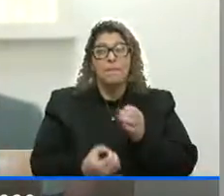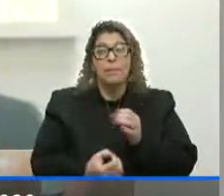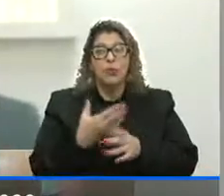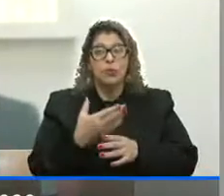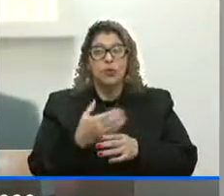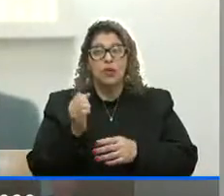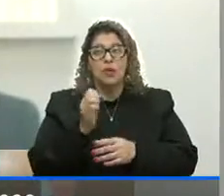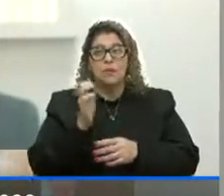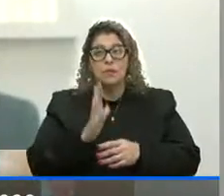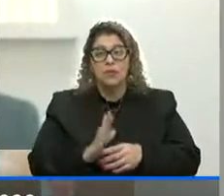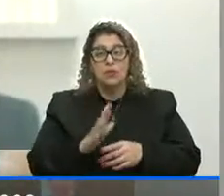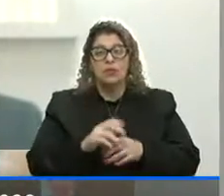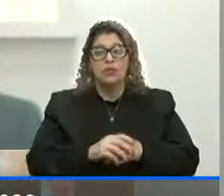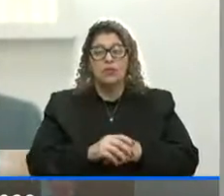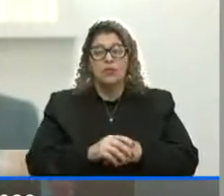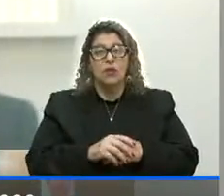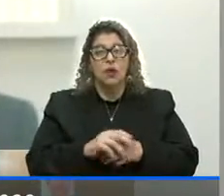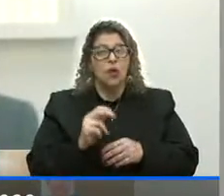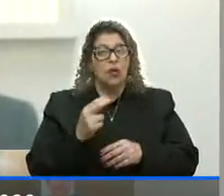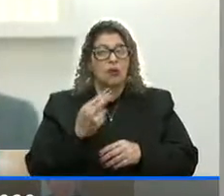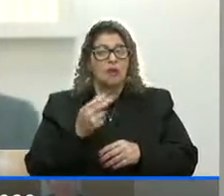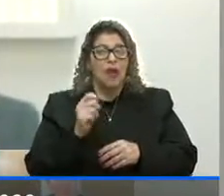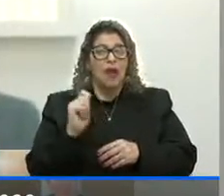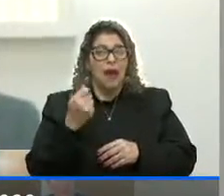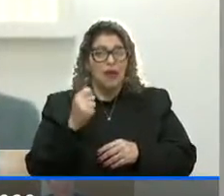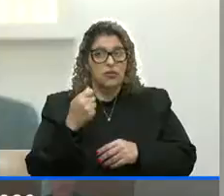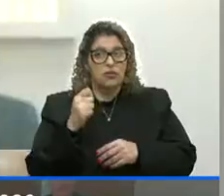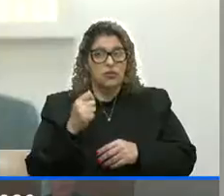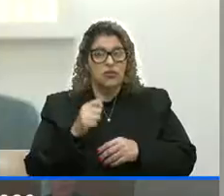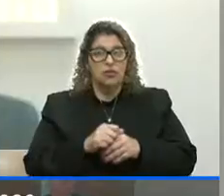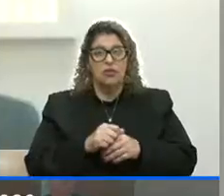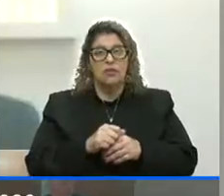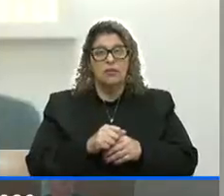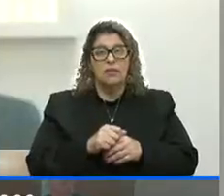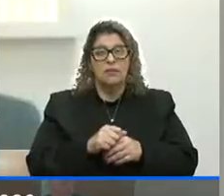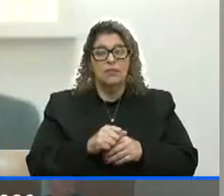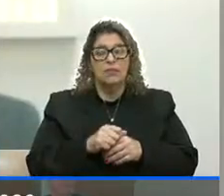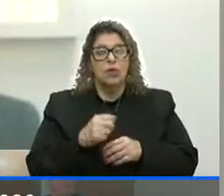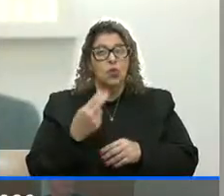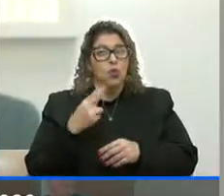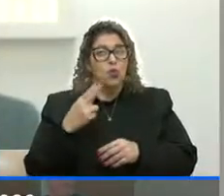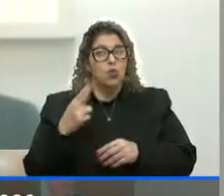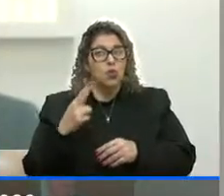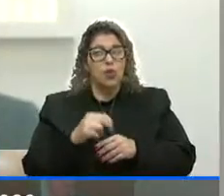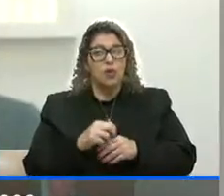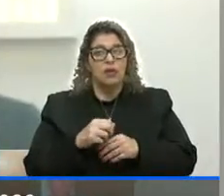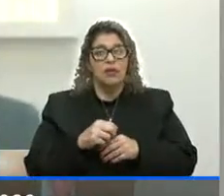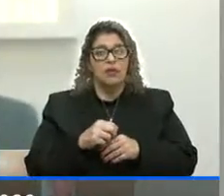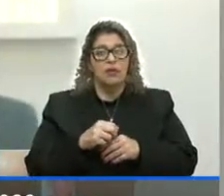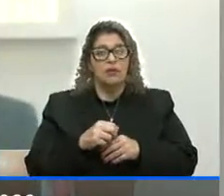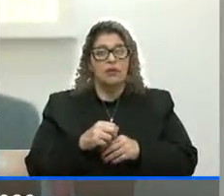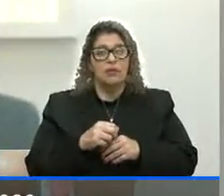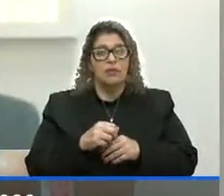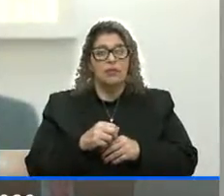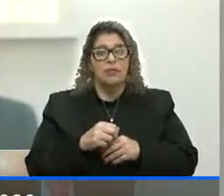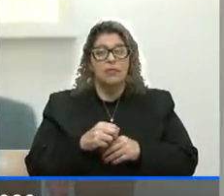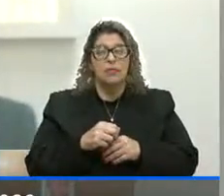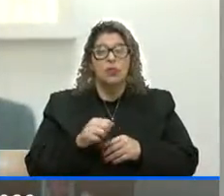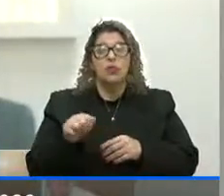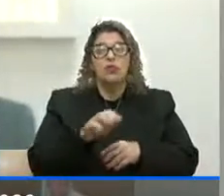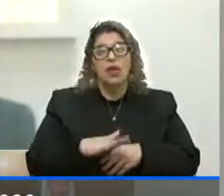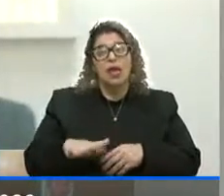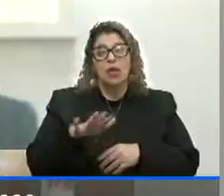ou para o Brasil, ou para a Argentina, já que temos uma linha de transmissão que sai da usina em Uruguaiana e vai, através de Garrucho, chegar no território